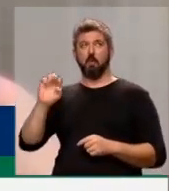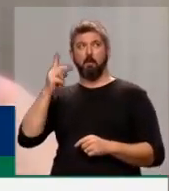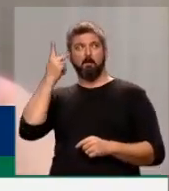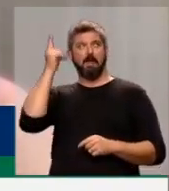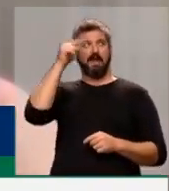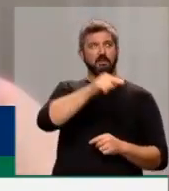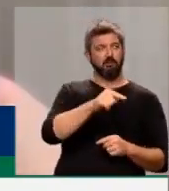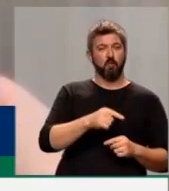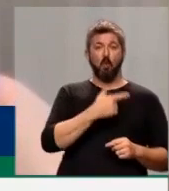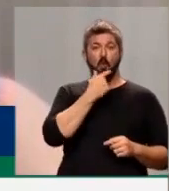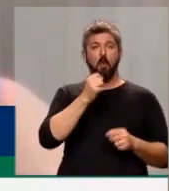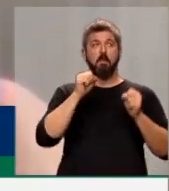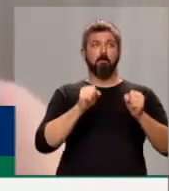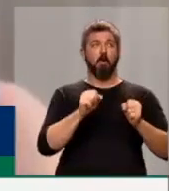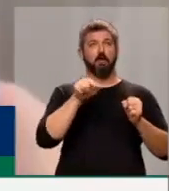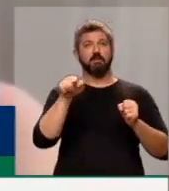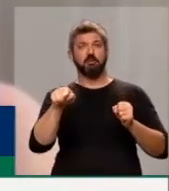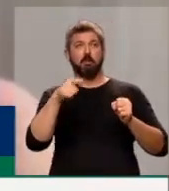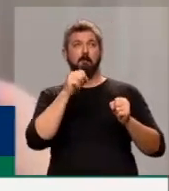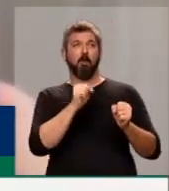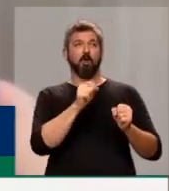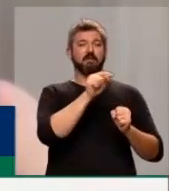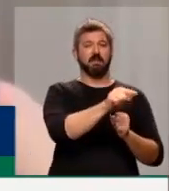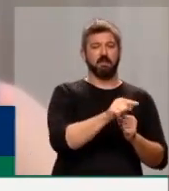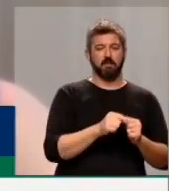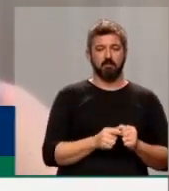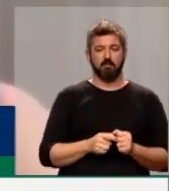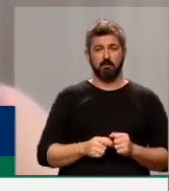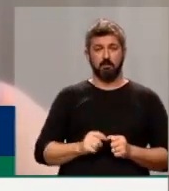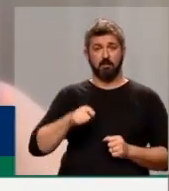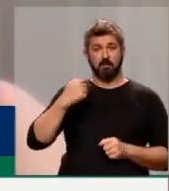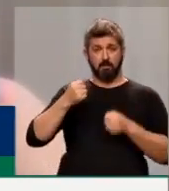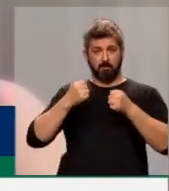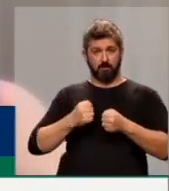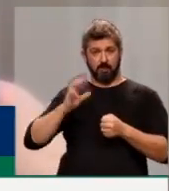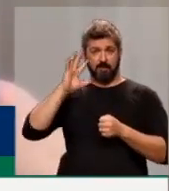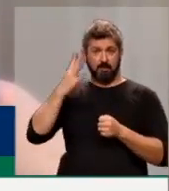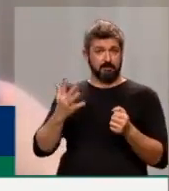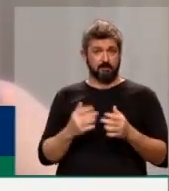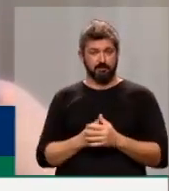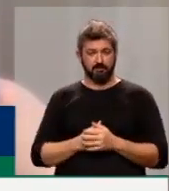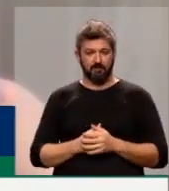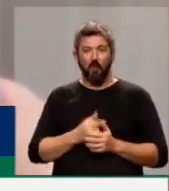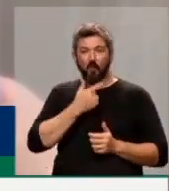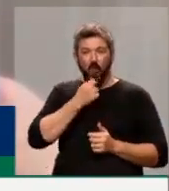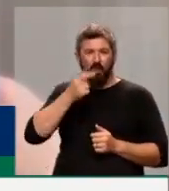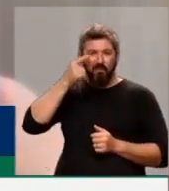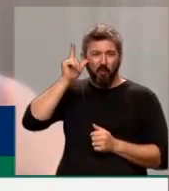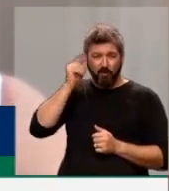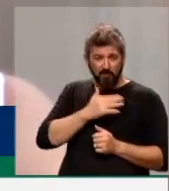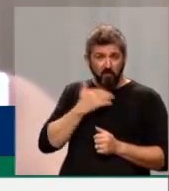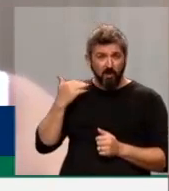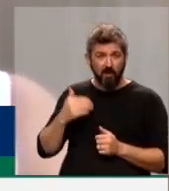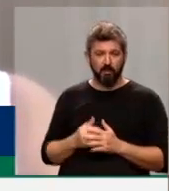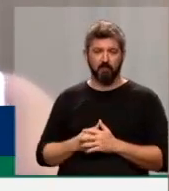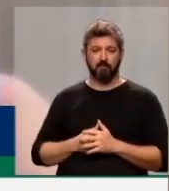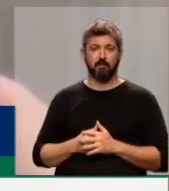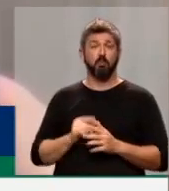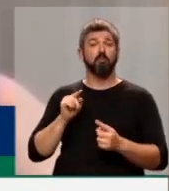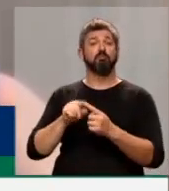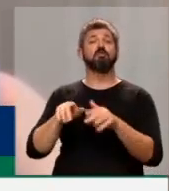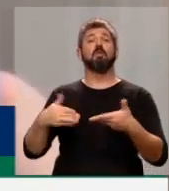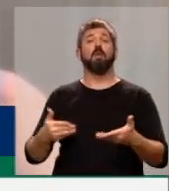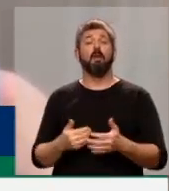serve para isso ou para aquilo, aqueles que têm que obedecer. O homem que foi morto ontem, provavelmente foi morto por um único